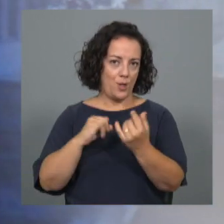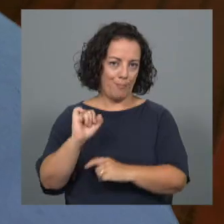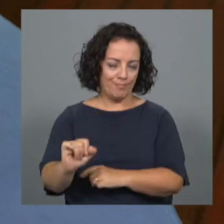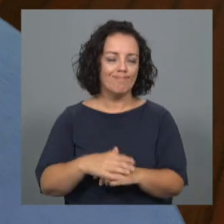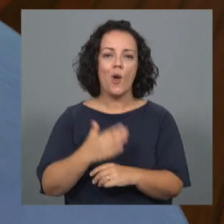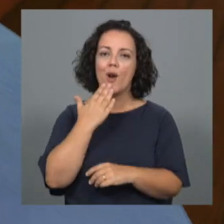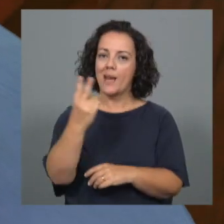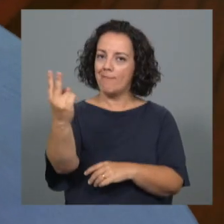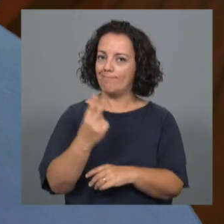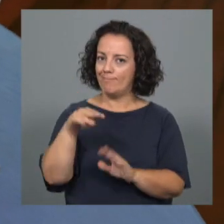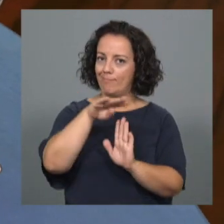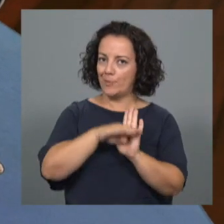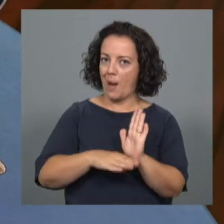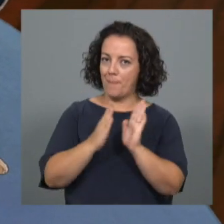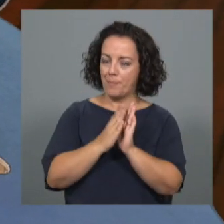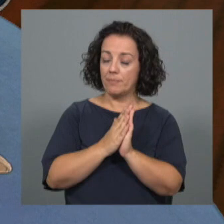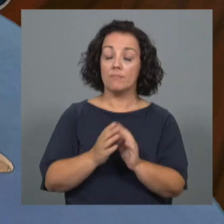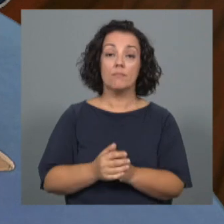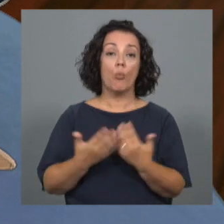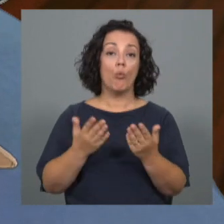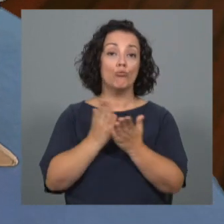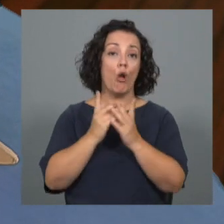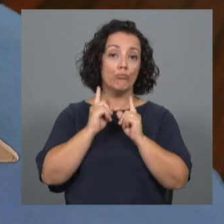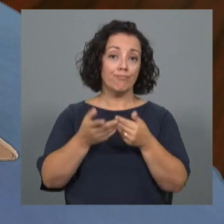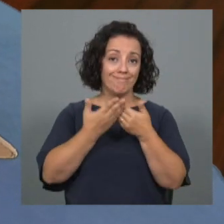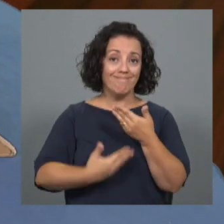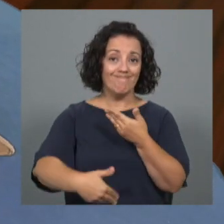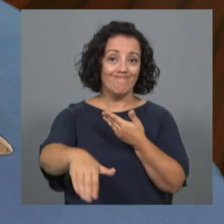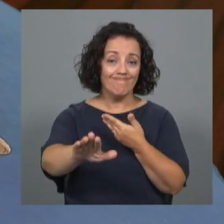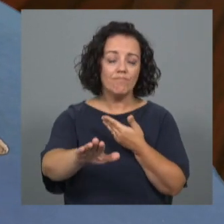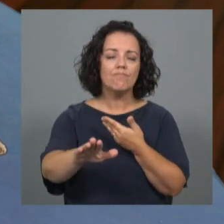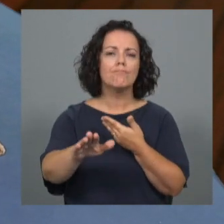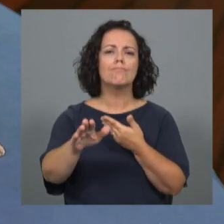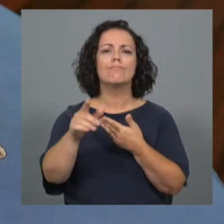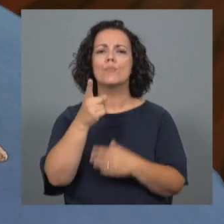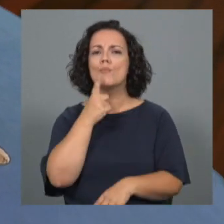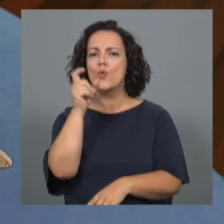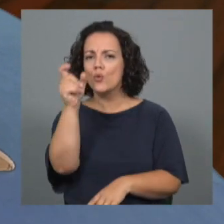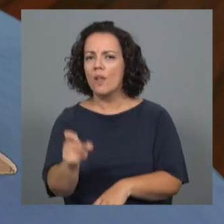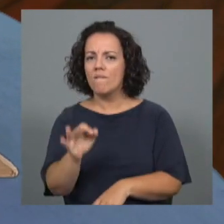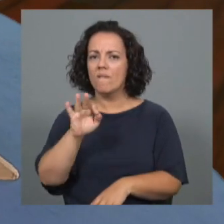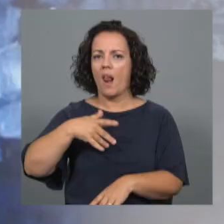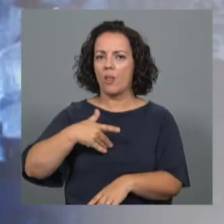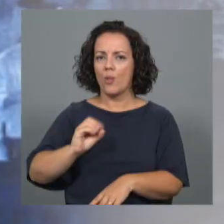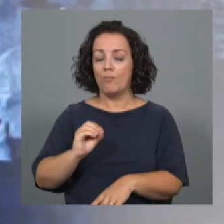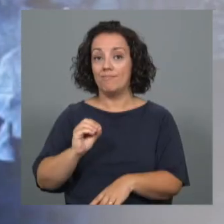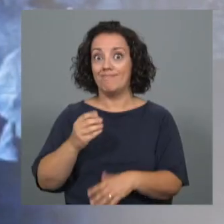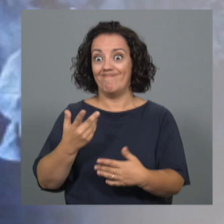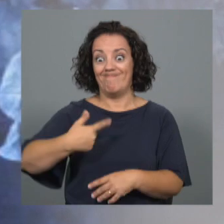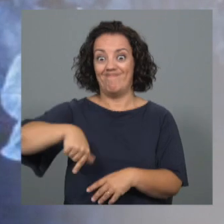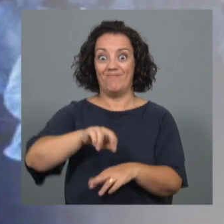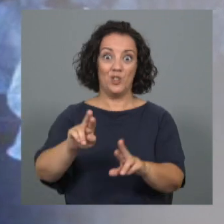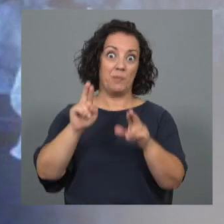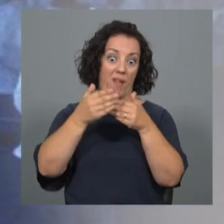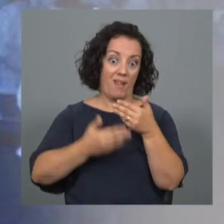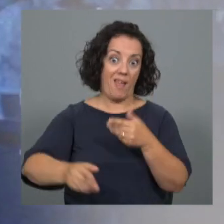Estamos no arranque de um novo ano. Fernando Magalhães, que se espera que seja diferente daquele que